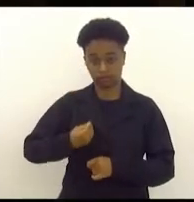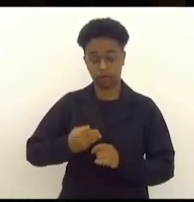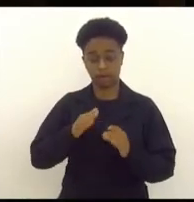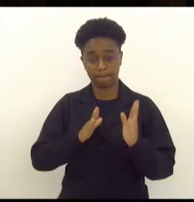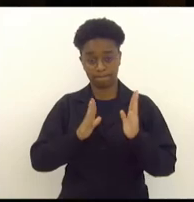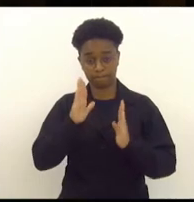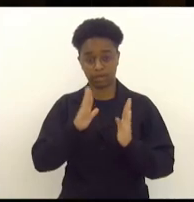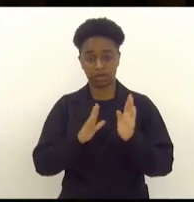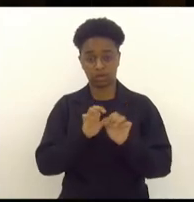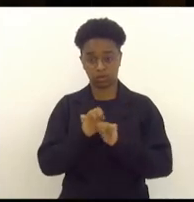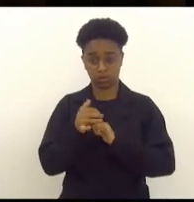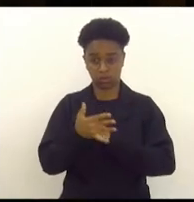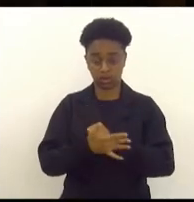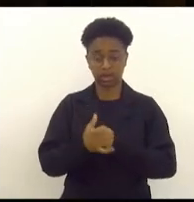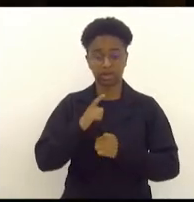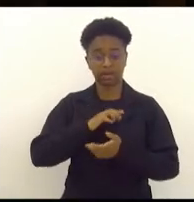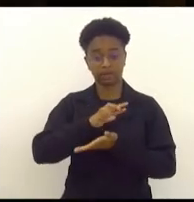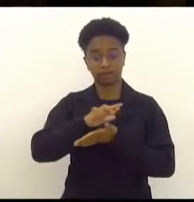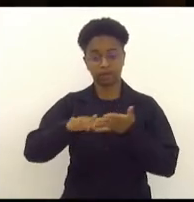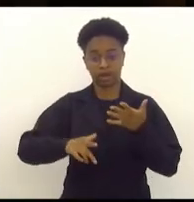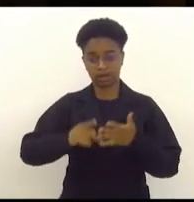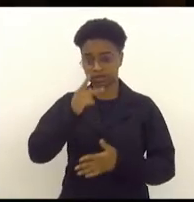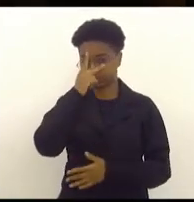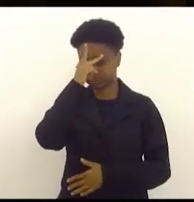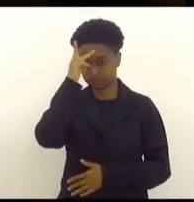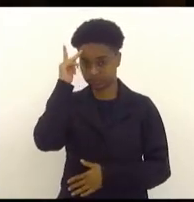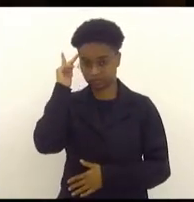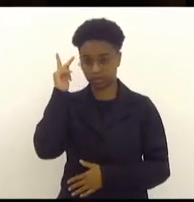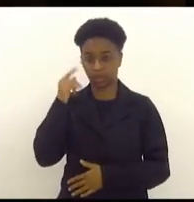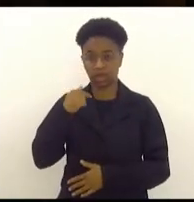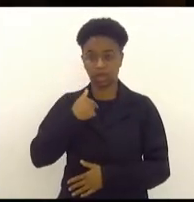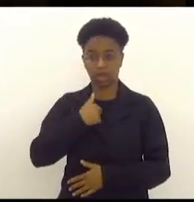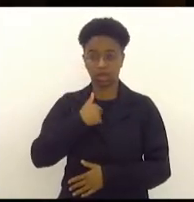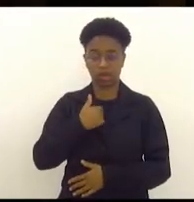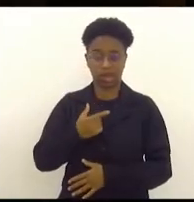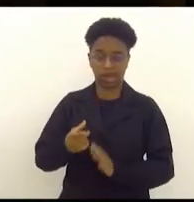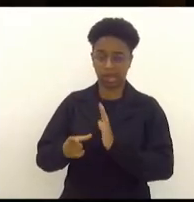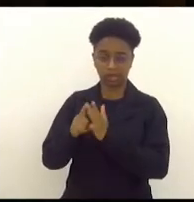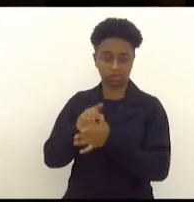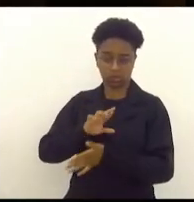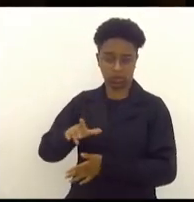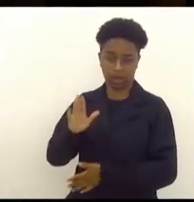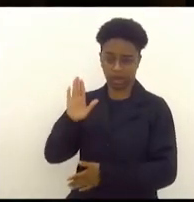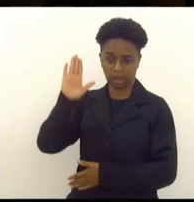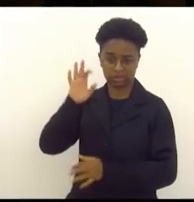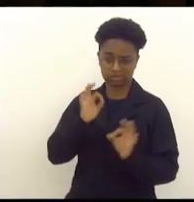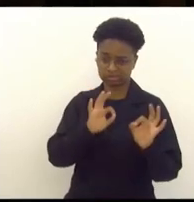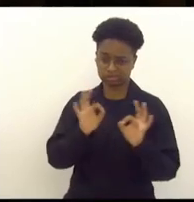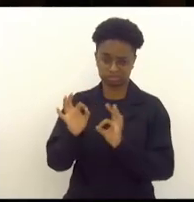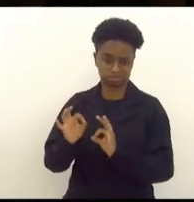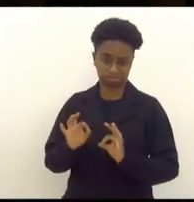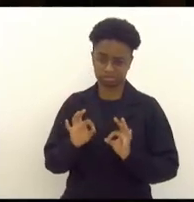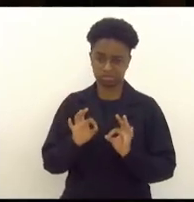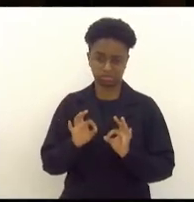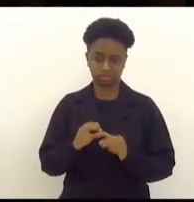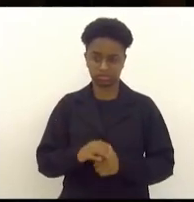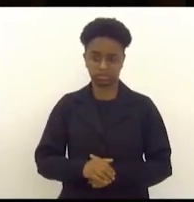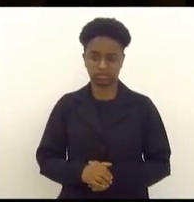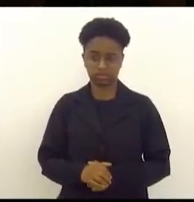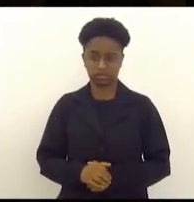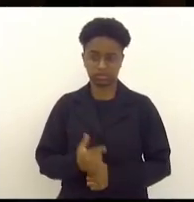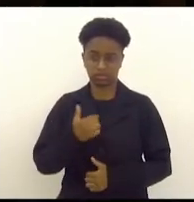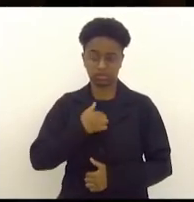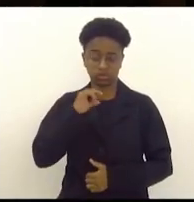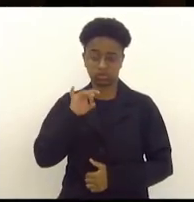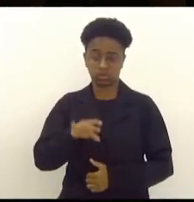onde muita gente na época eu nem vinha candidato absolutamente nada é só